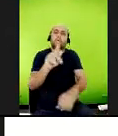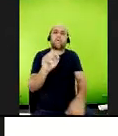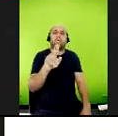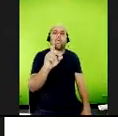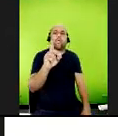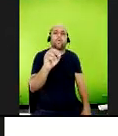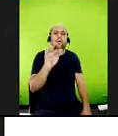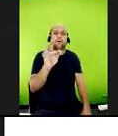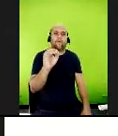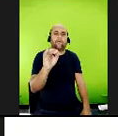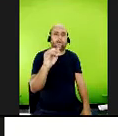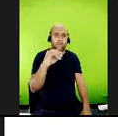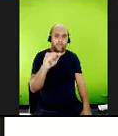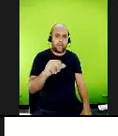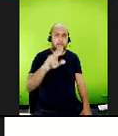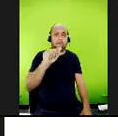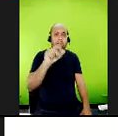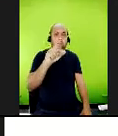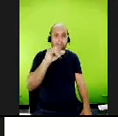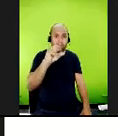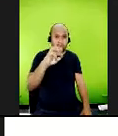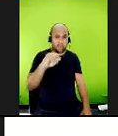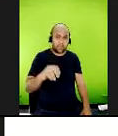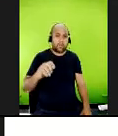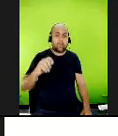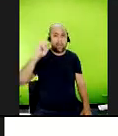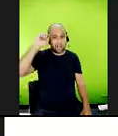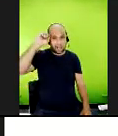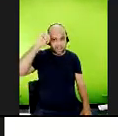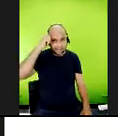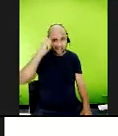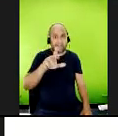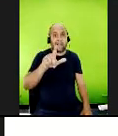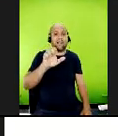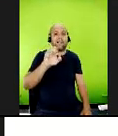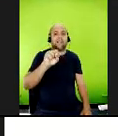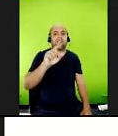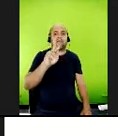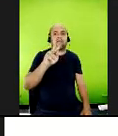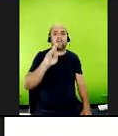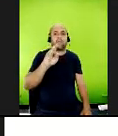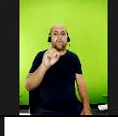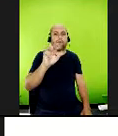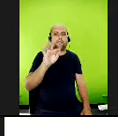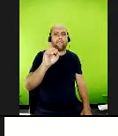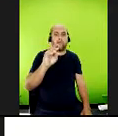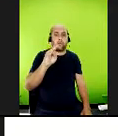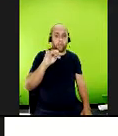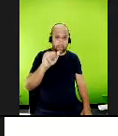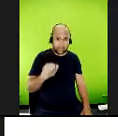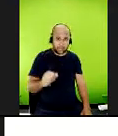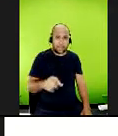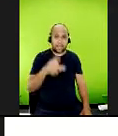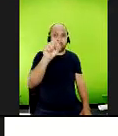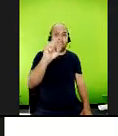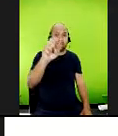gordas racismo outra raça lesmofobia não só demais lésbicas sexismo né quando você acha que existe um